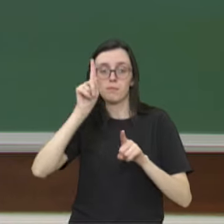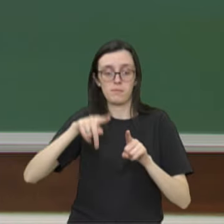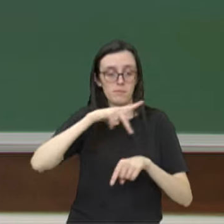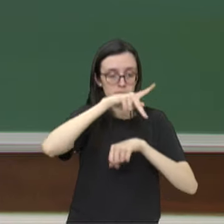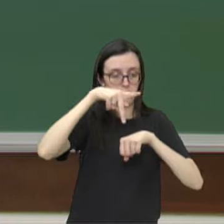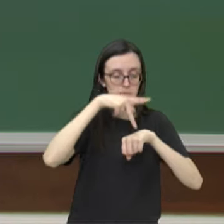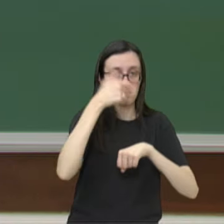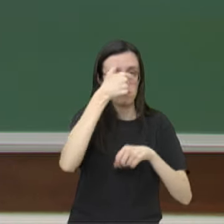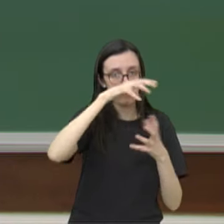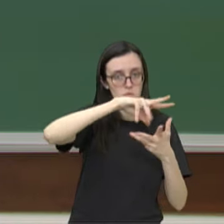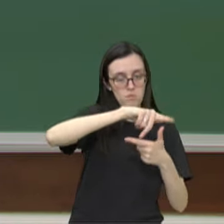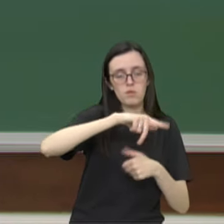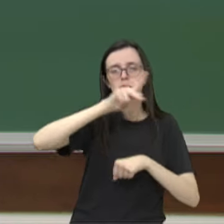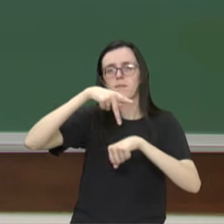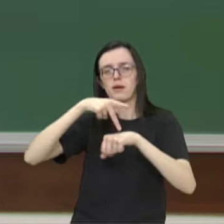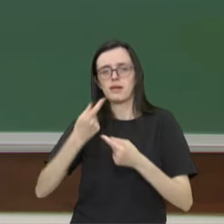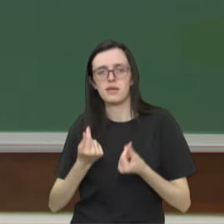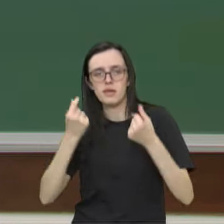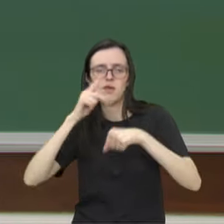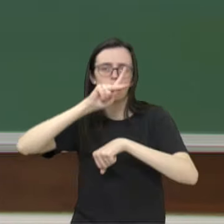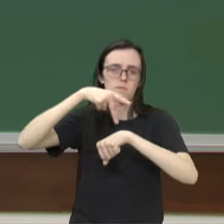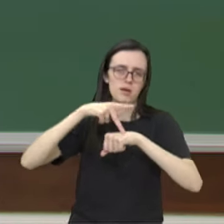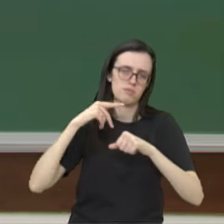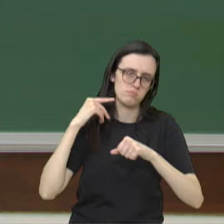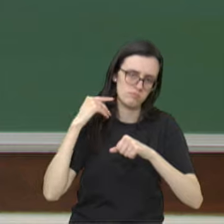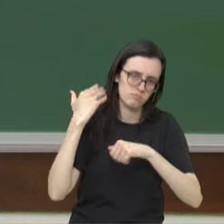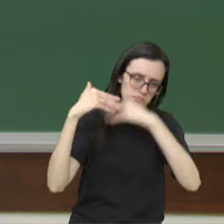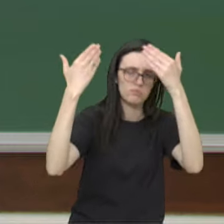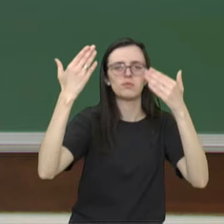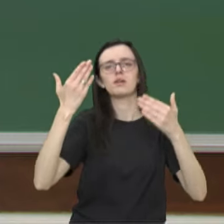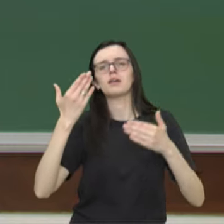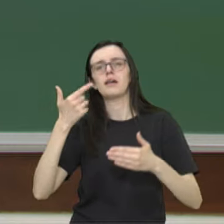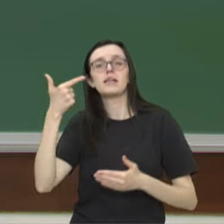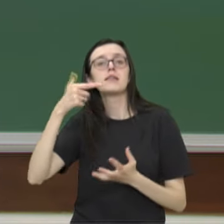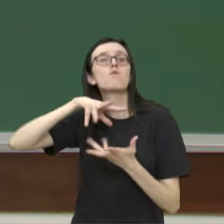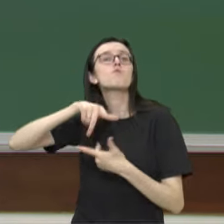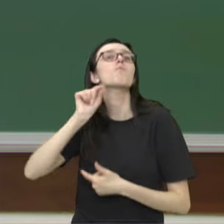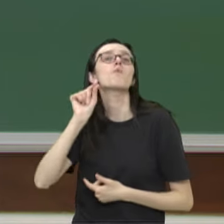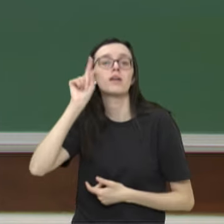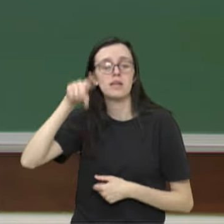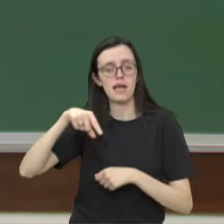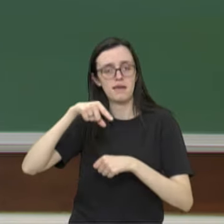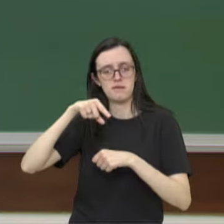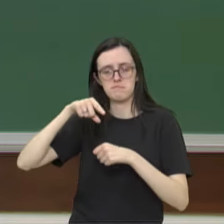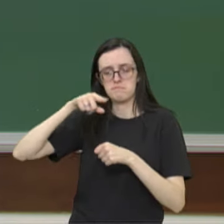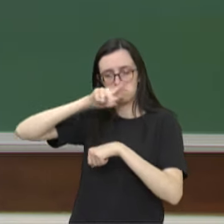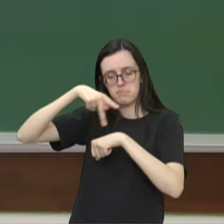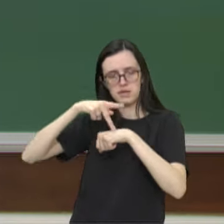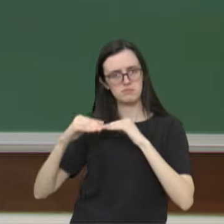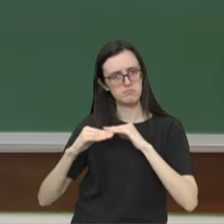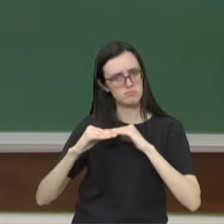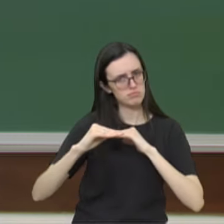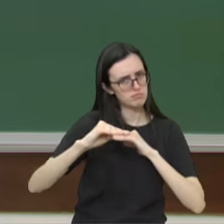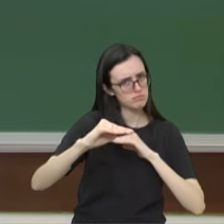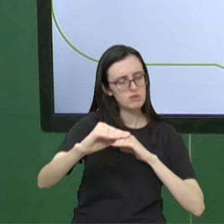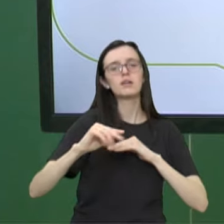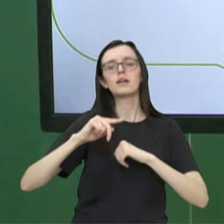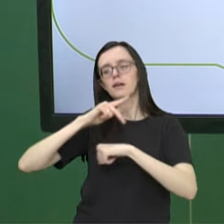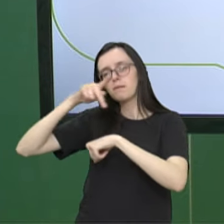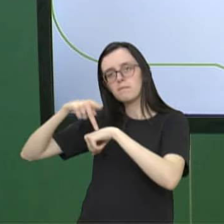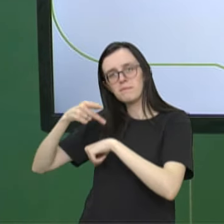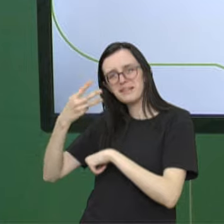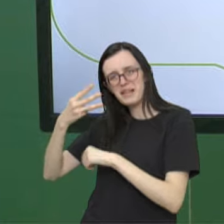primeiro mundo, países mais ricos, desenvolvidos, segundo mundo, países de economia planificada, e terceiro mundo, aqueles